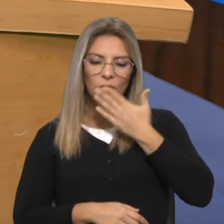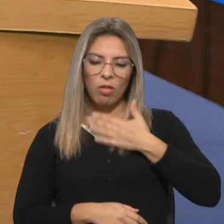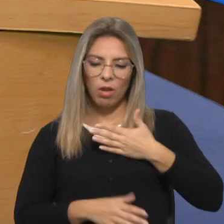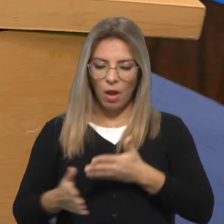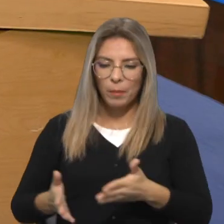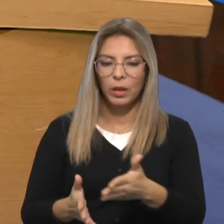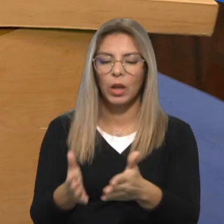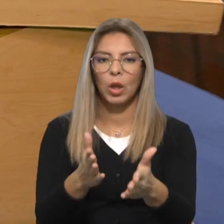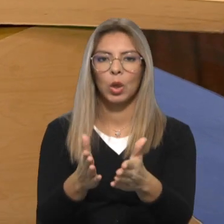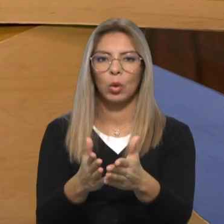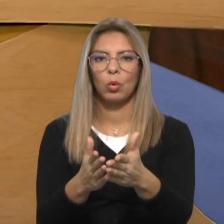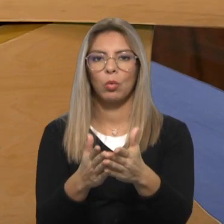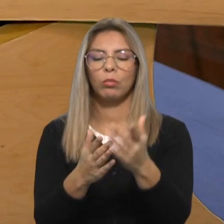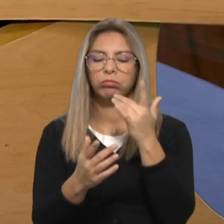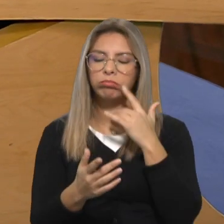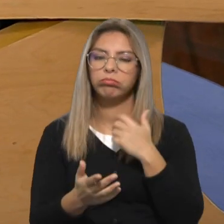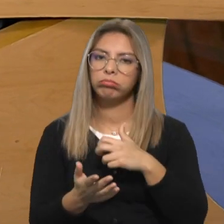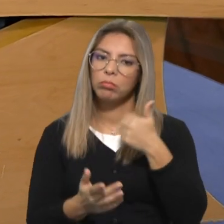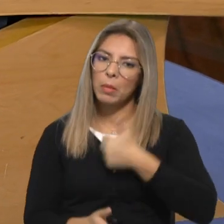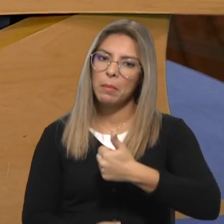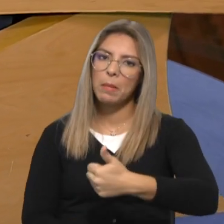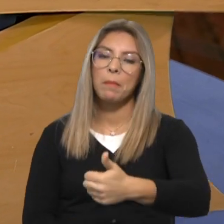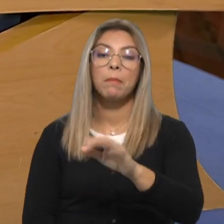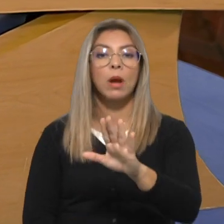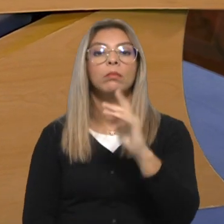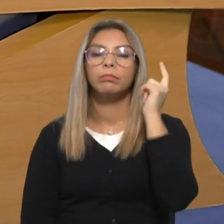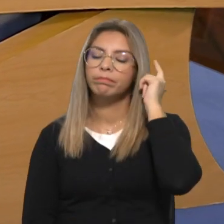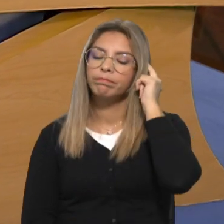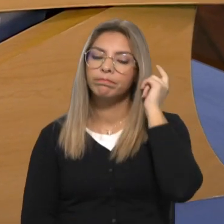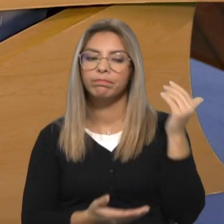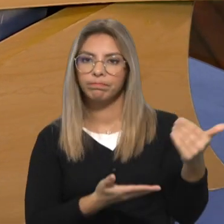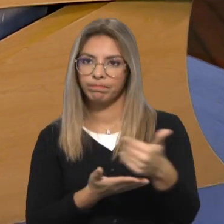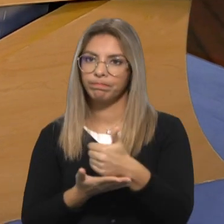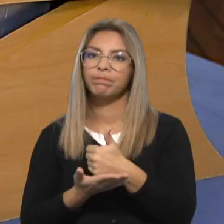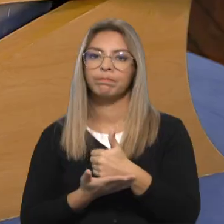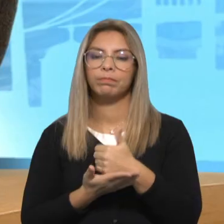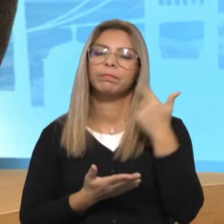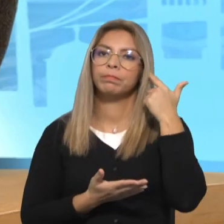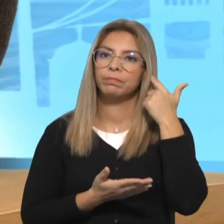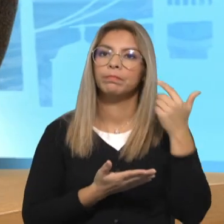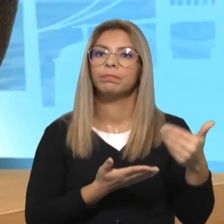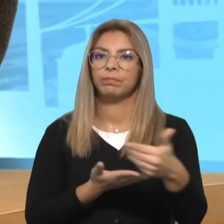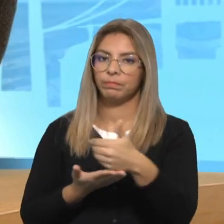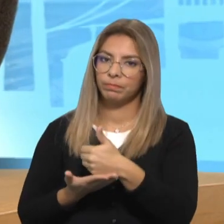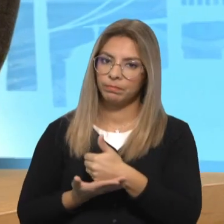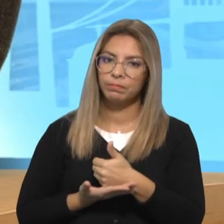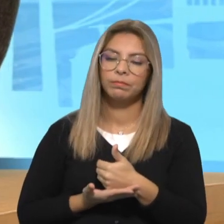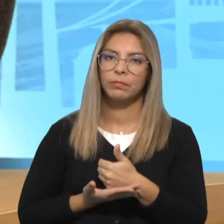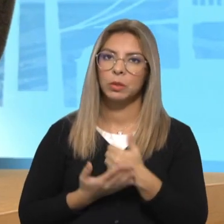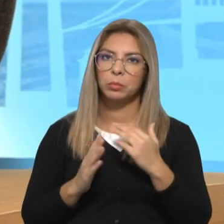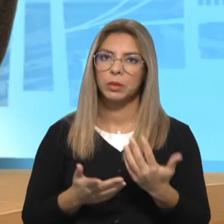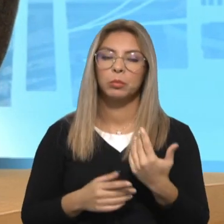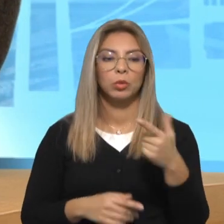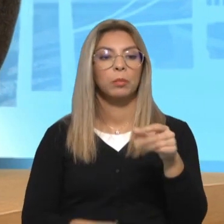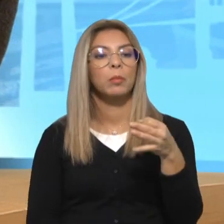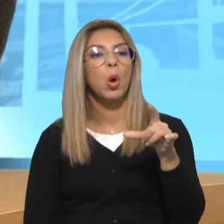partir deste momento, agora, é preciso de facto que exista uma escuta. É preciso que exista uma escuta, que eu não esteja, quando o Paulo está a